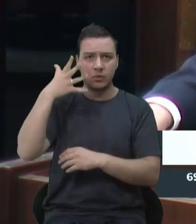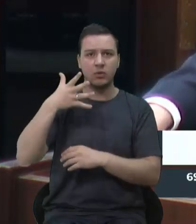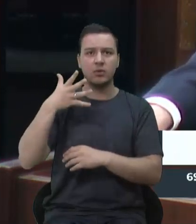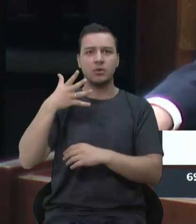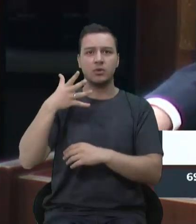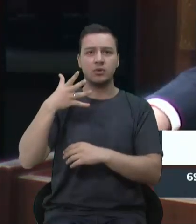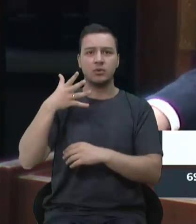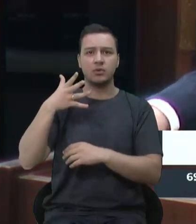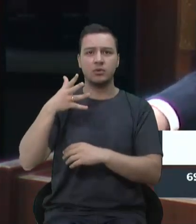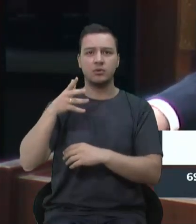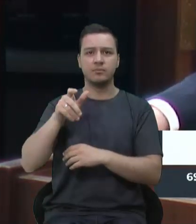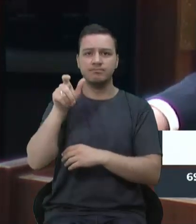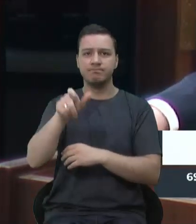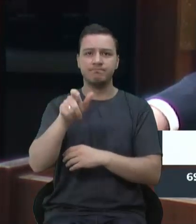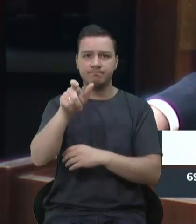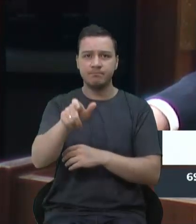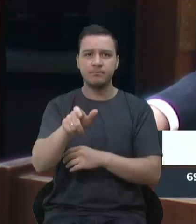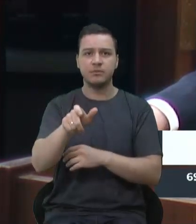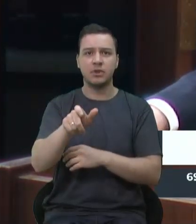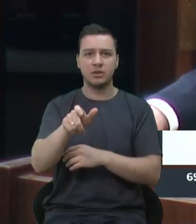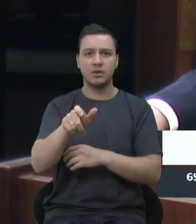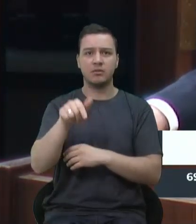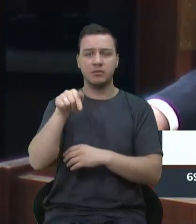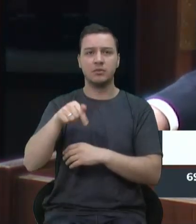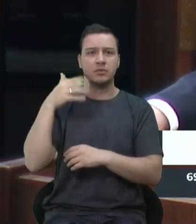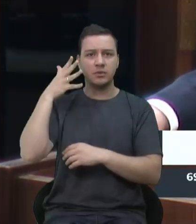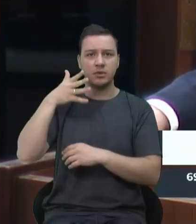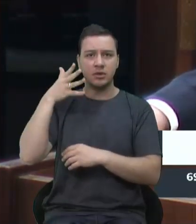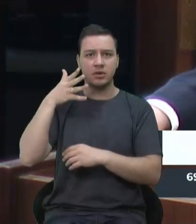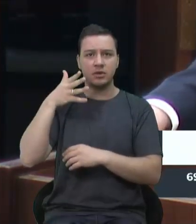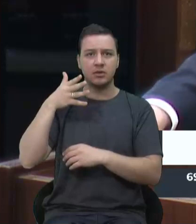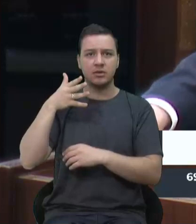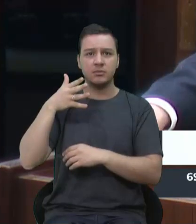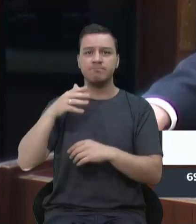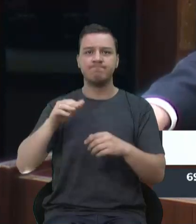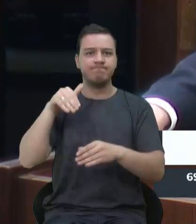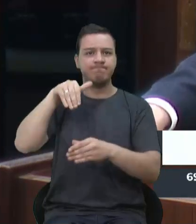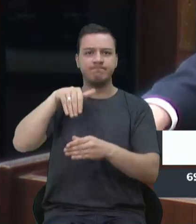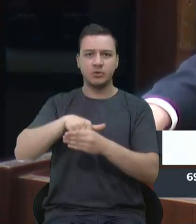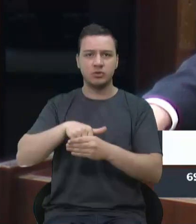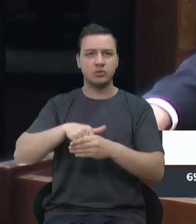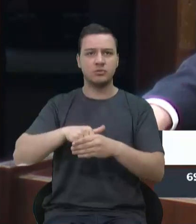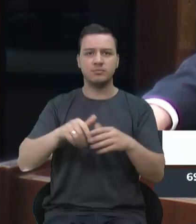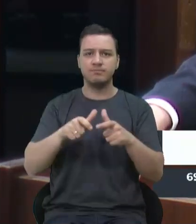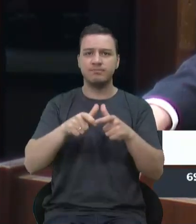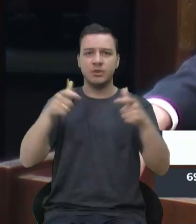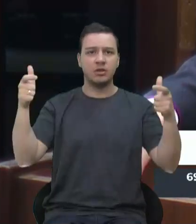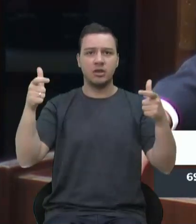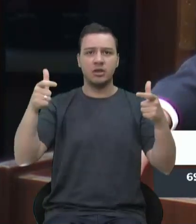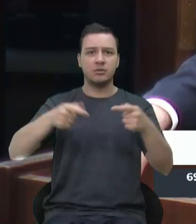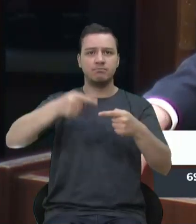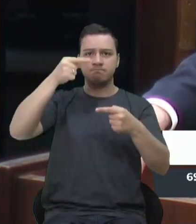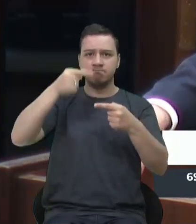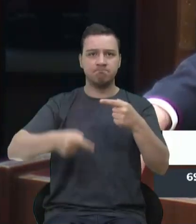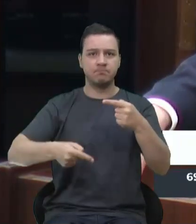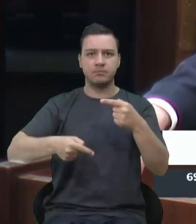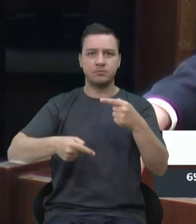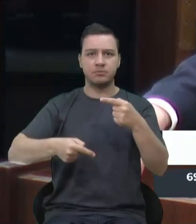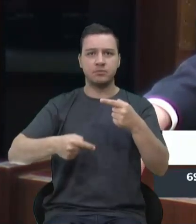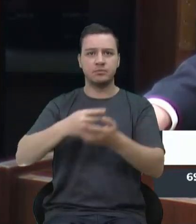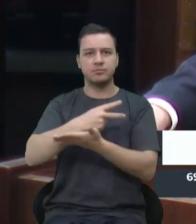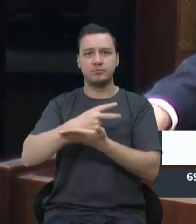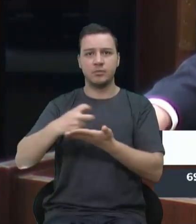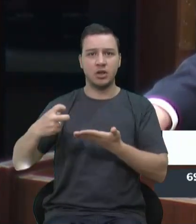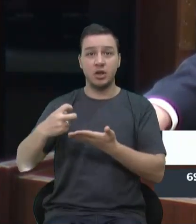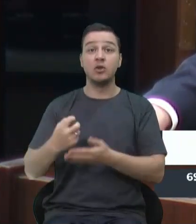palavras do deputado Márcio Moreira Alves, votou majoritariamente não à cassação de um mandato